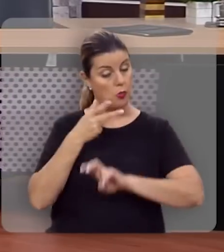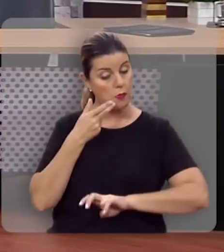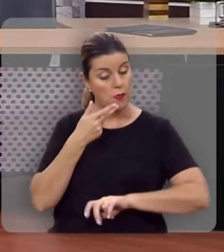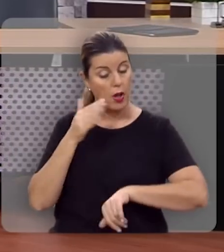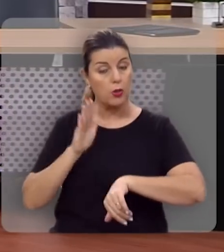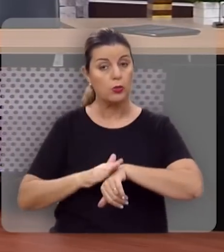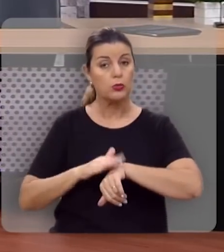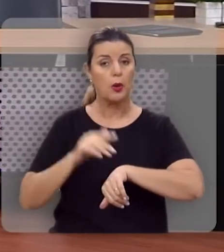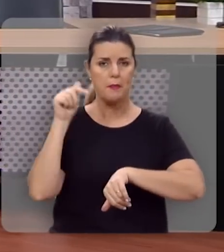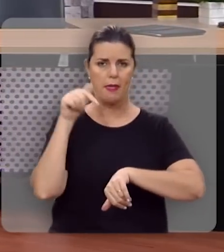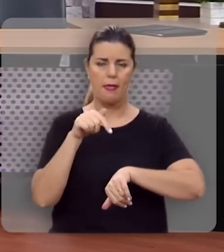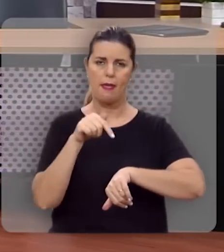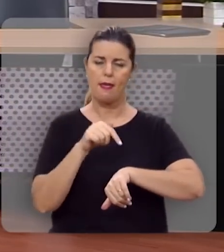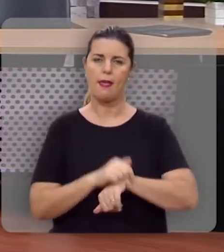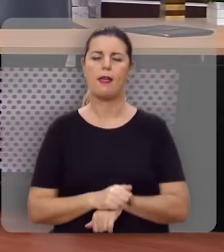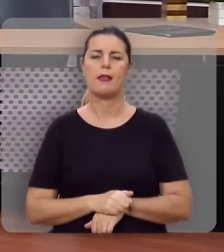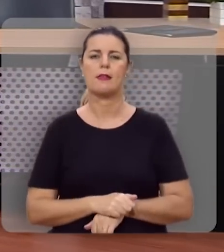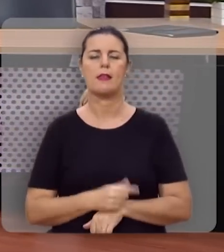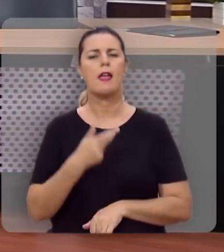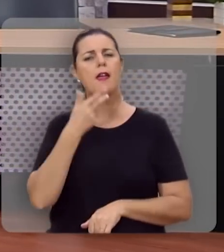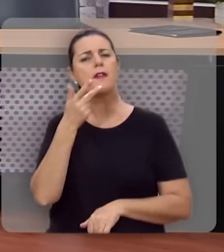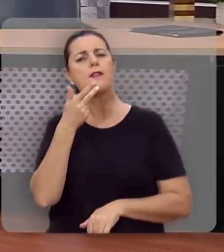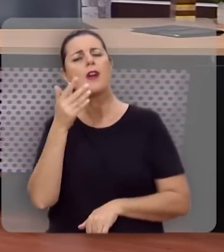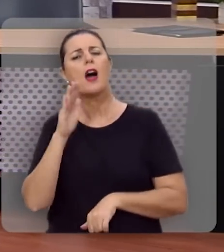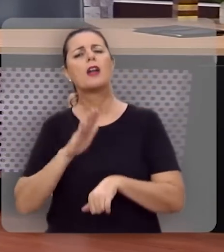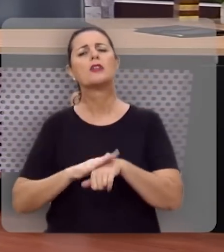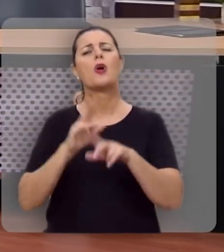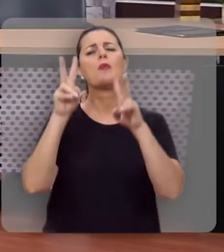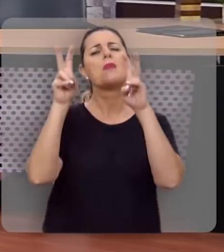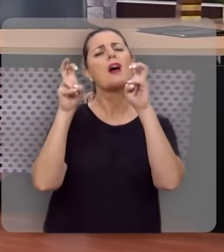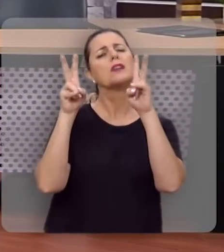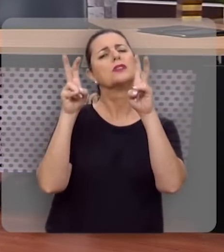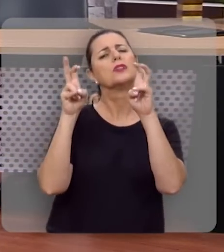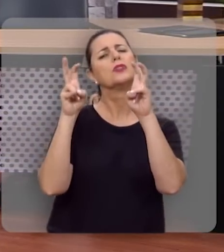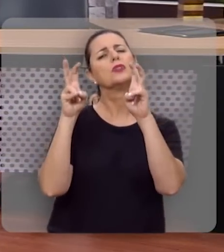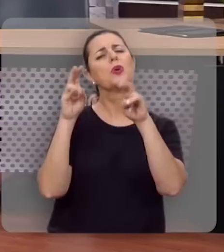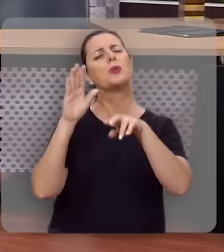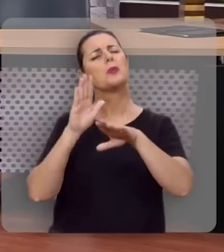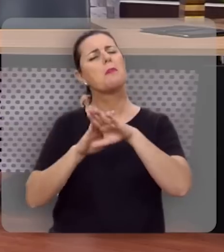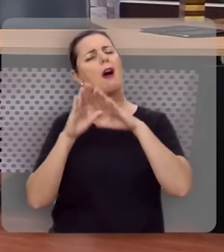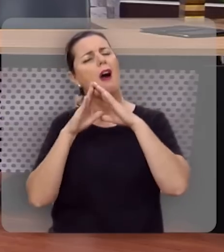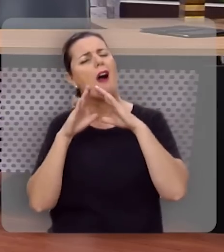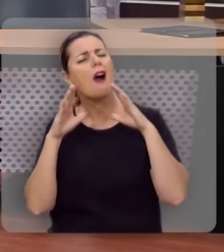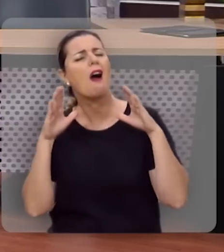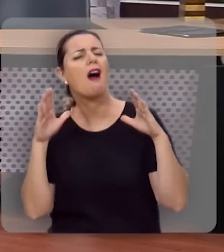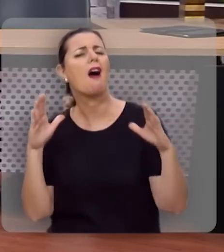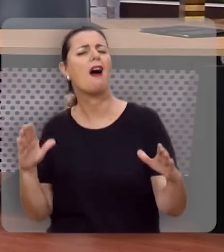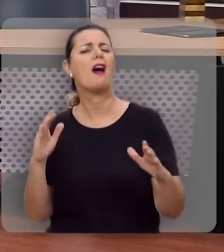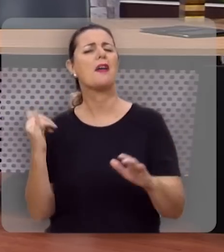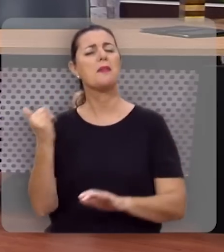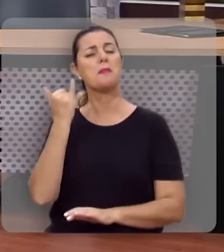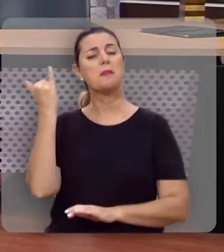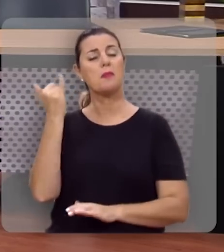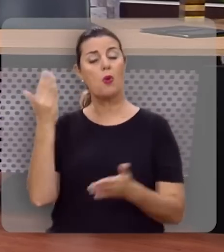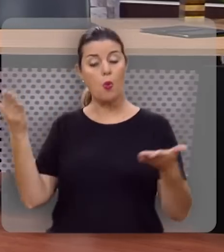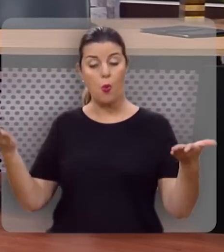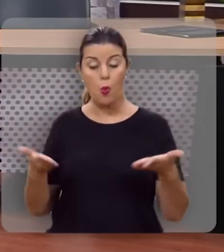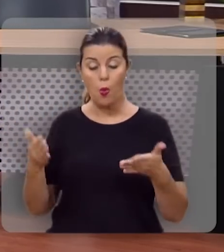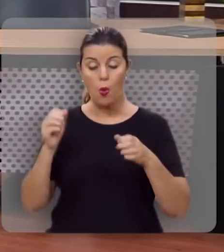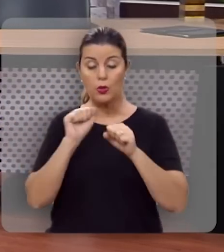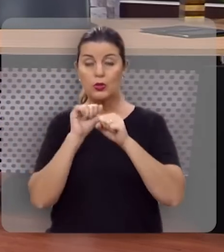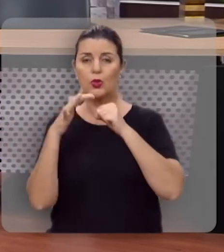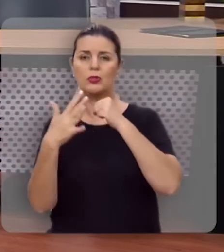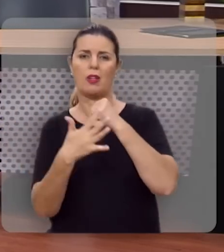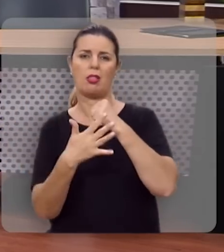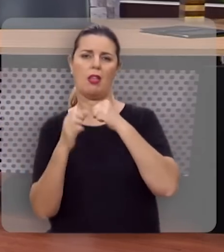abordou nesta epístola, ele trata deste assunto da mais alta relevância para a